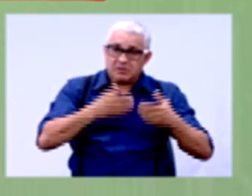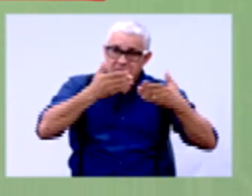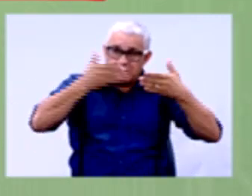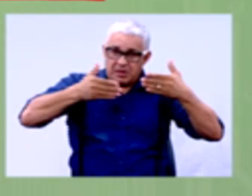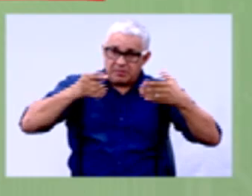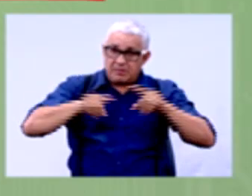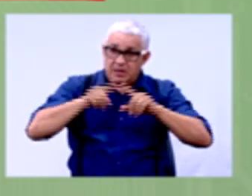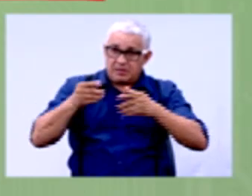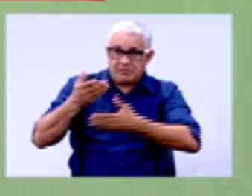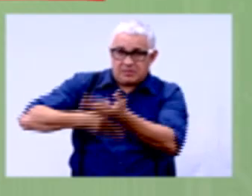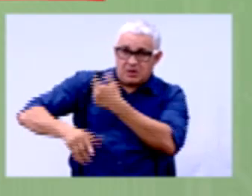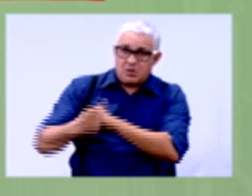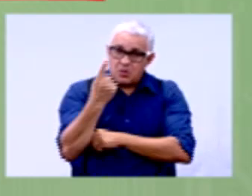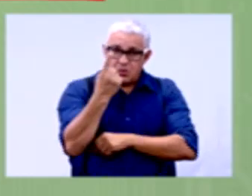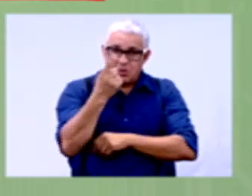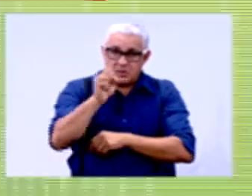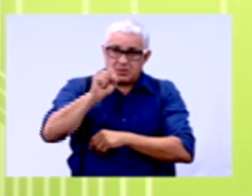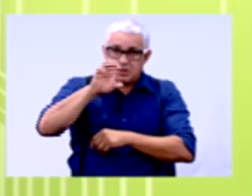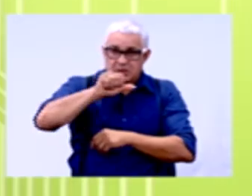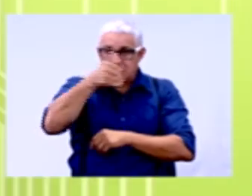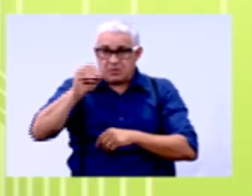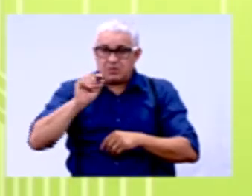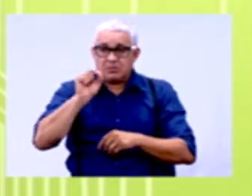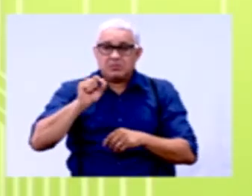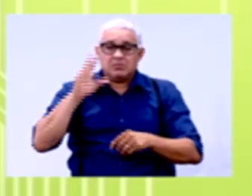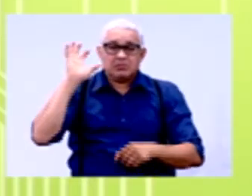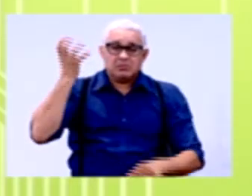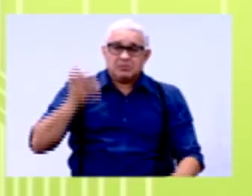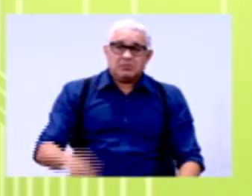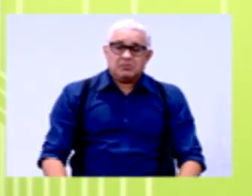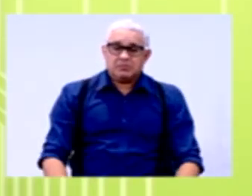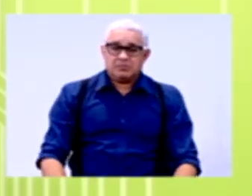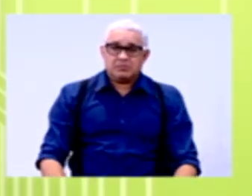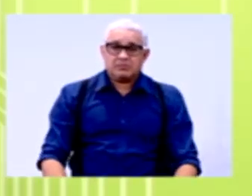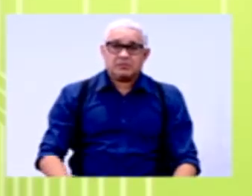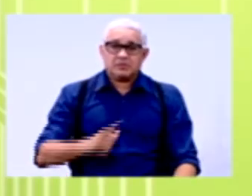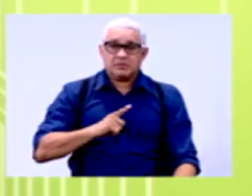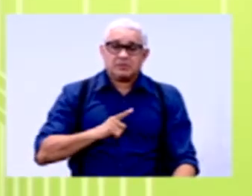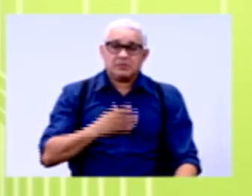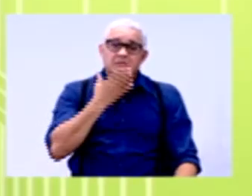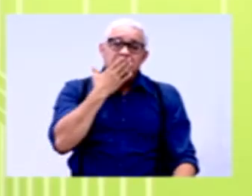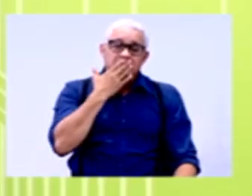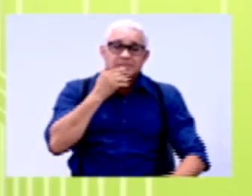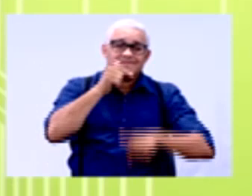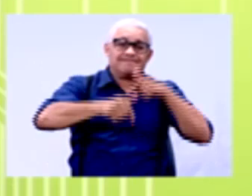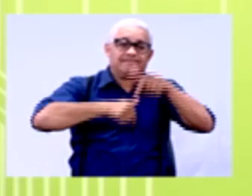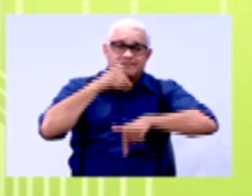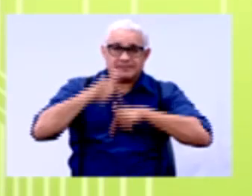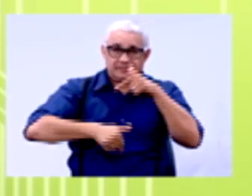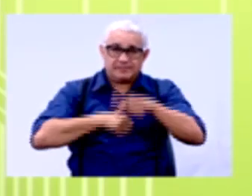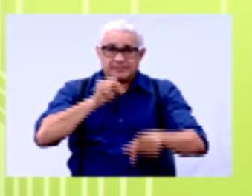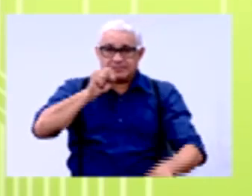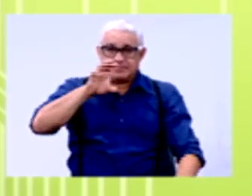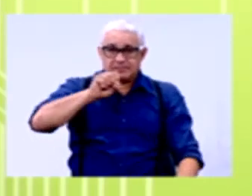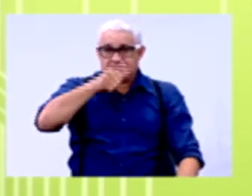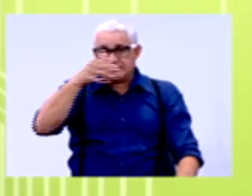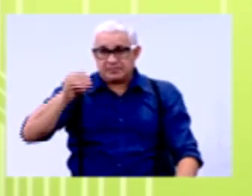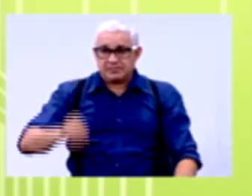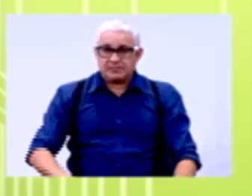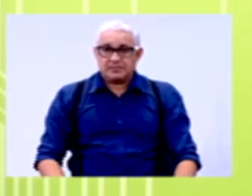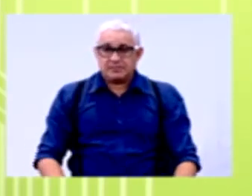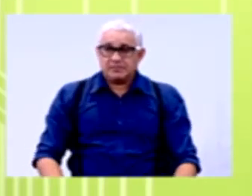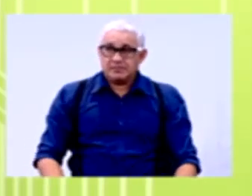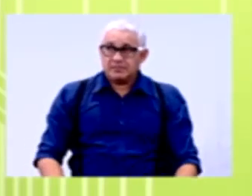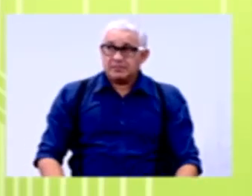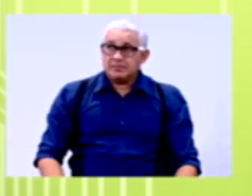compartilham uma única sessão. Então, o que acontece aí, né? Nós temos esse formato de trabalho, né? A sessão nada mais